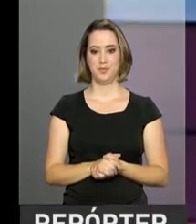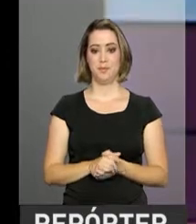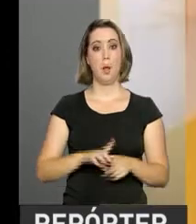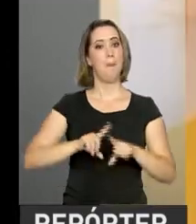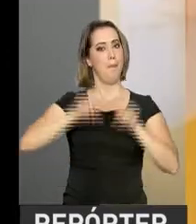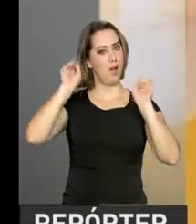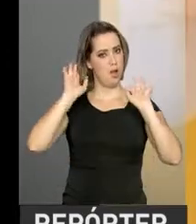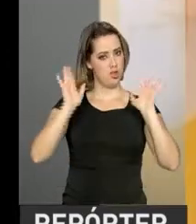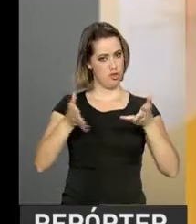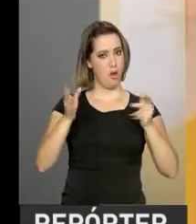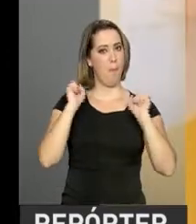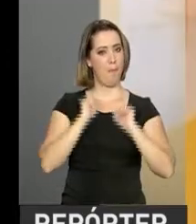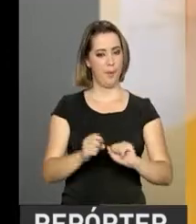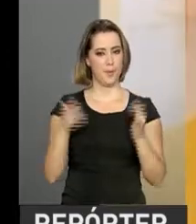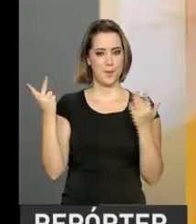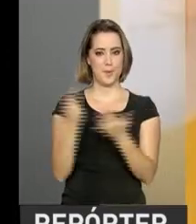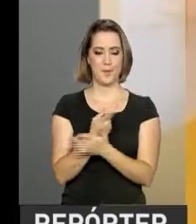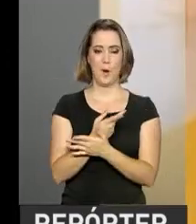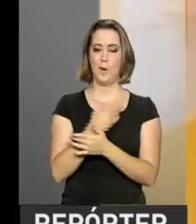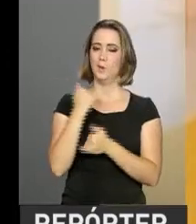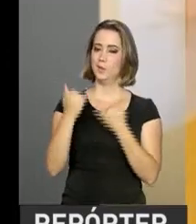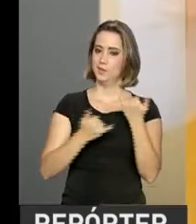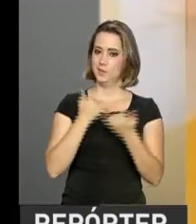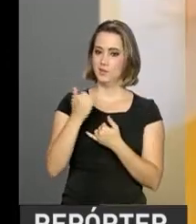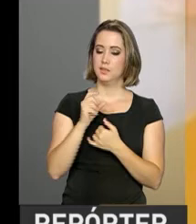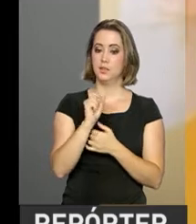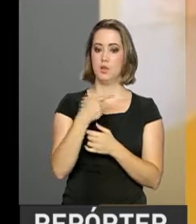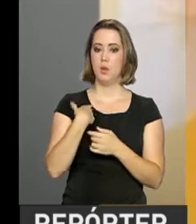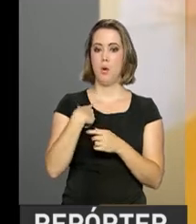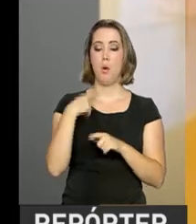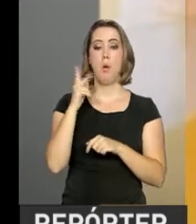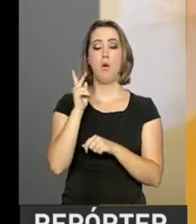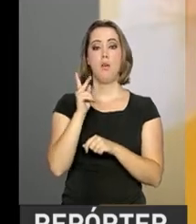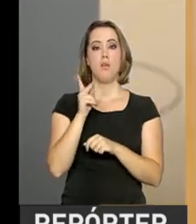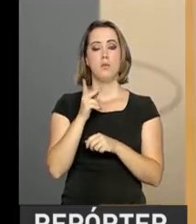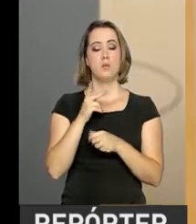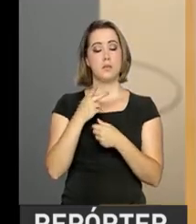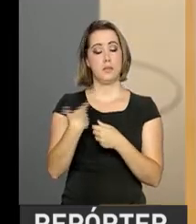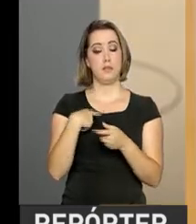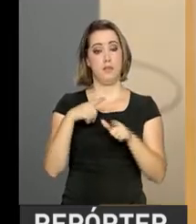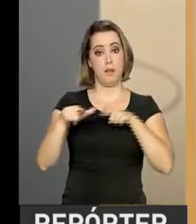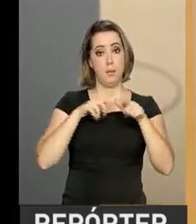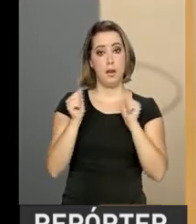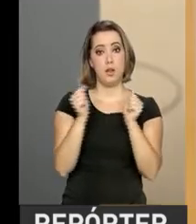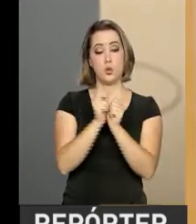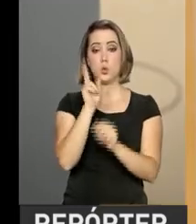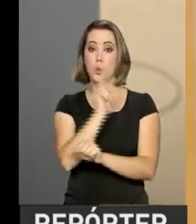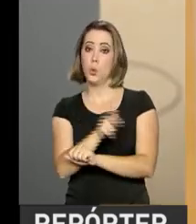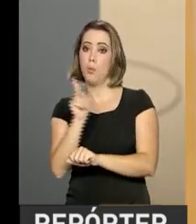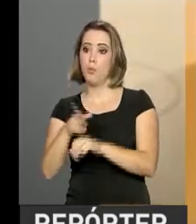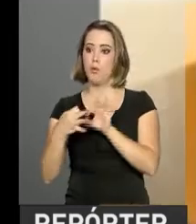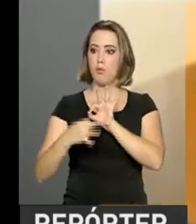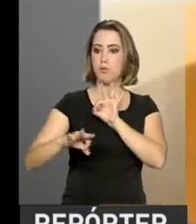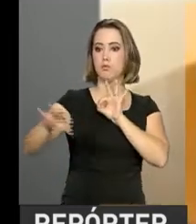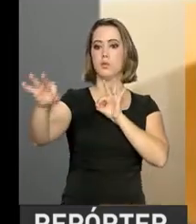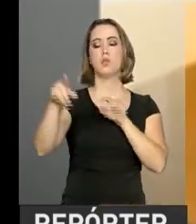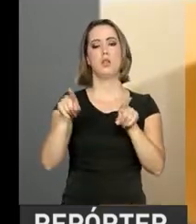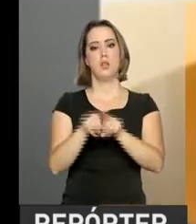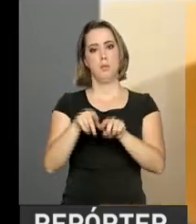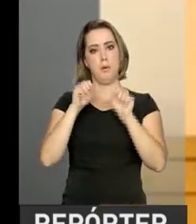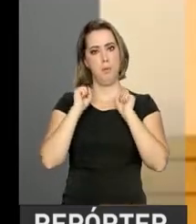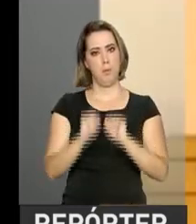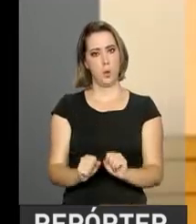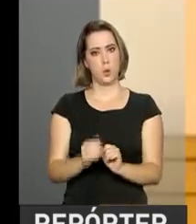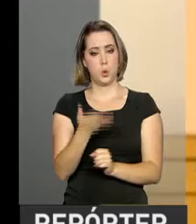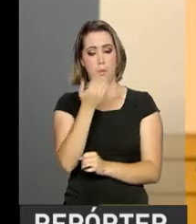Mas já é possível fazer exercícios com um professor que está a quilômetros de distância. Também dá para pedir comida a uma máquina e